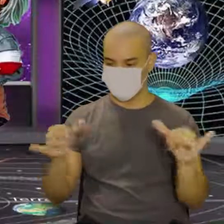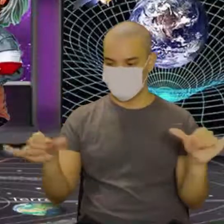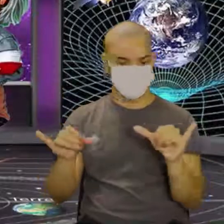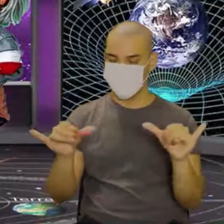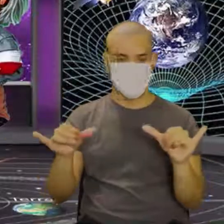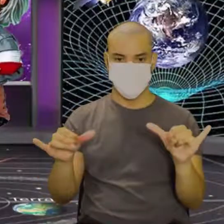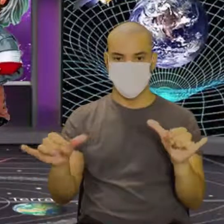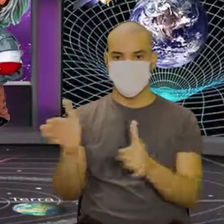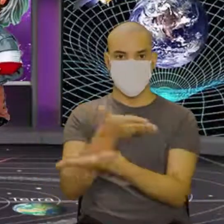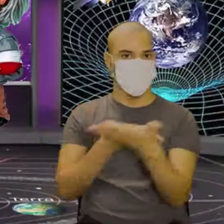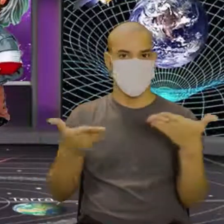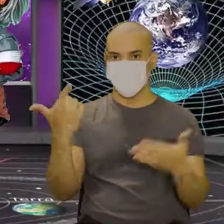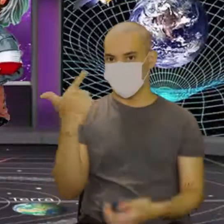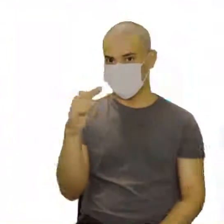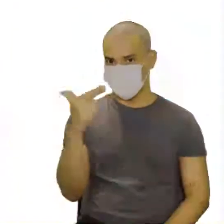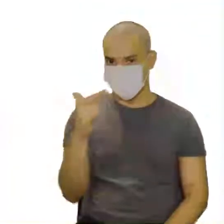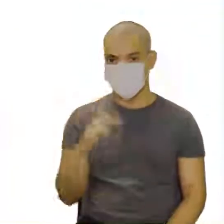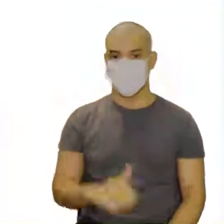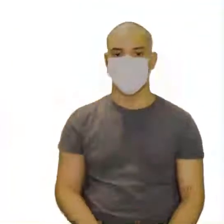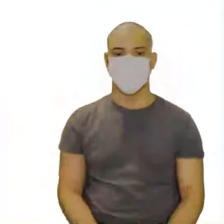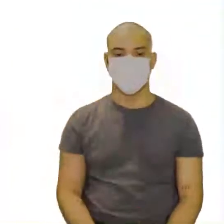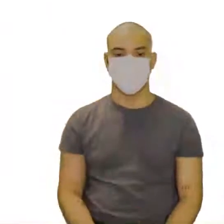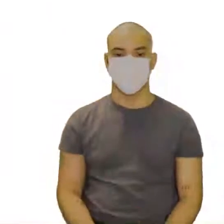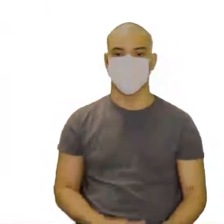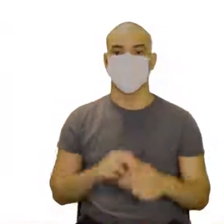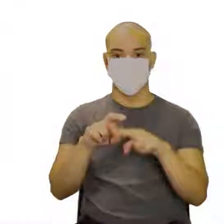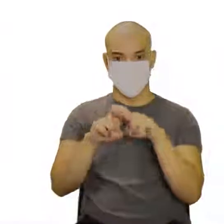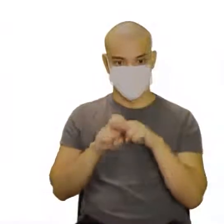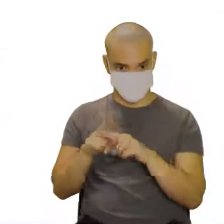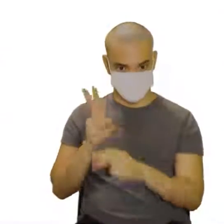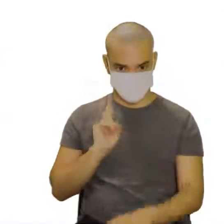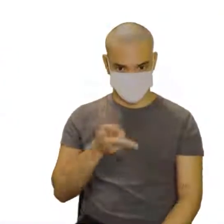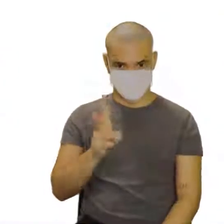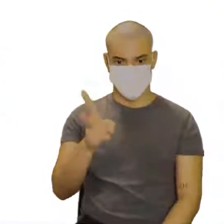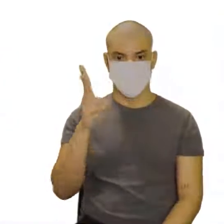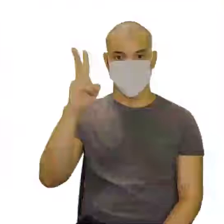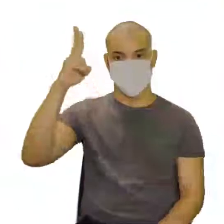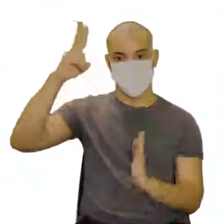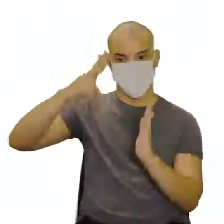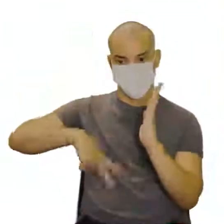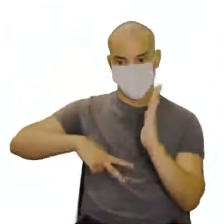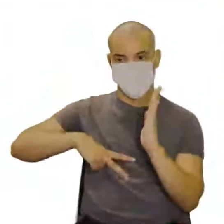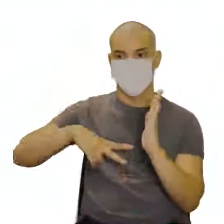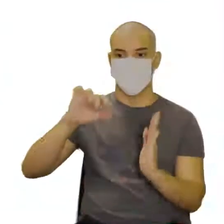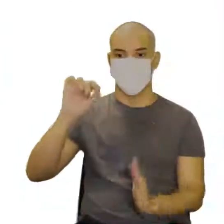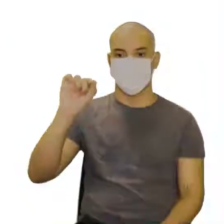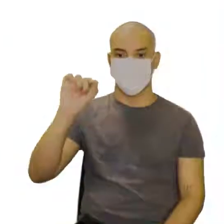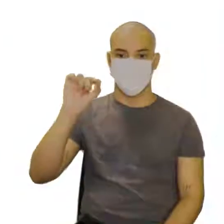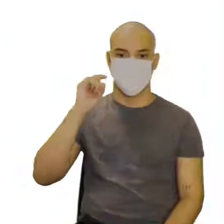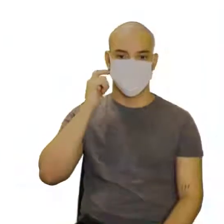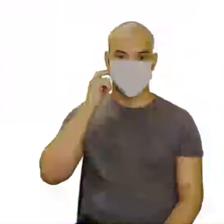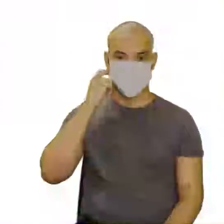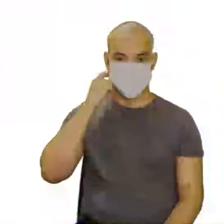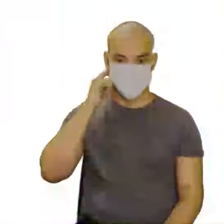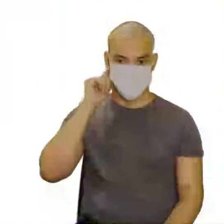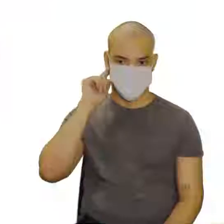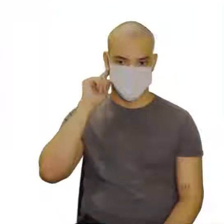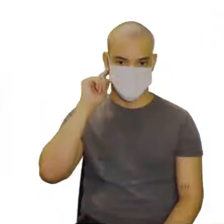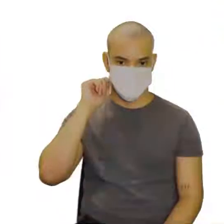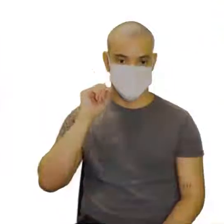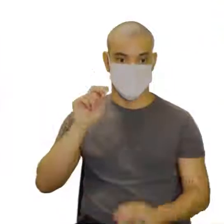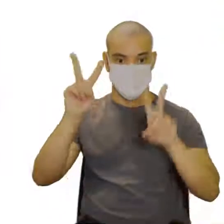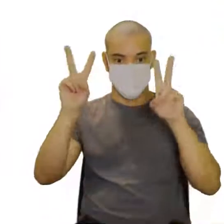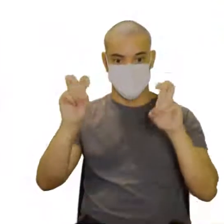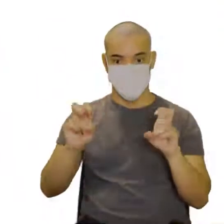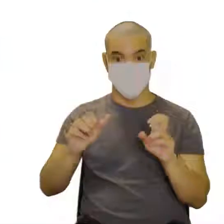Entendido isso? Vamos continuar, pessoal, olha só. Continuando ali na nossa leitura, olha só aqui, em